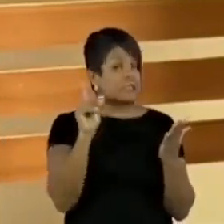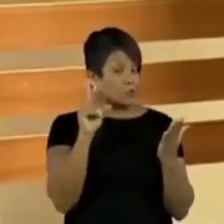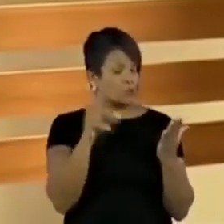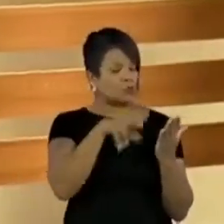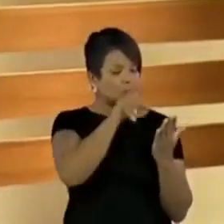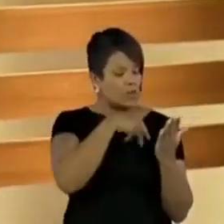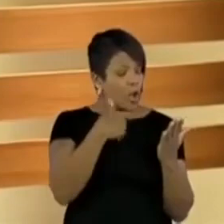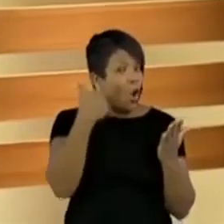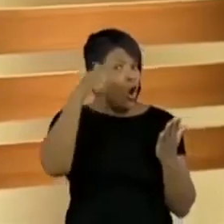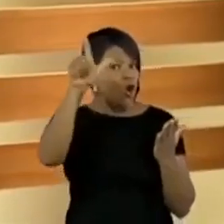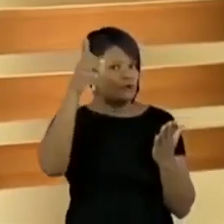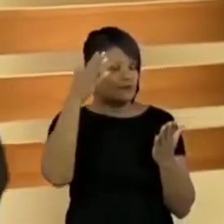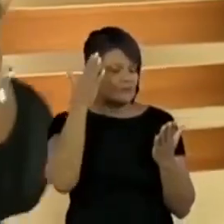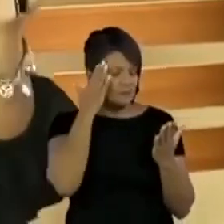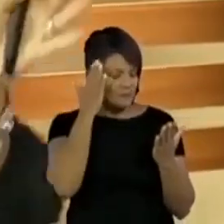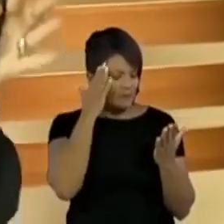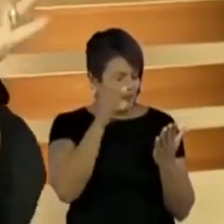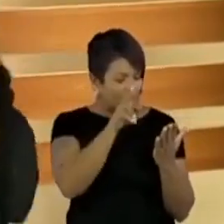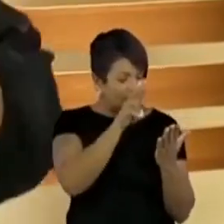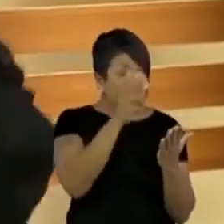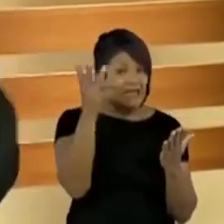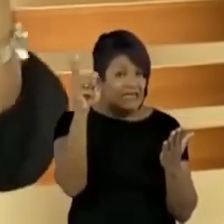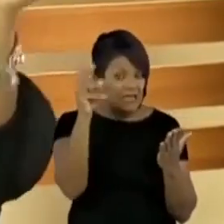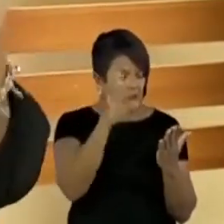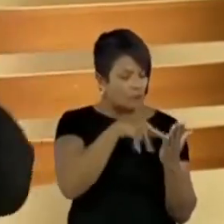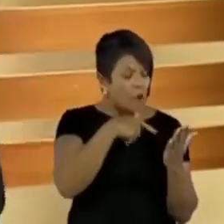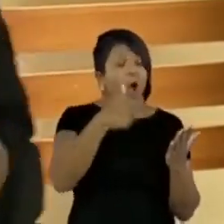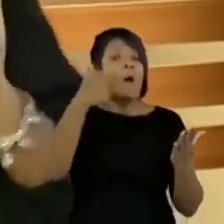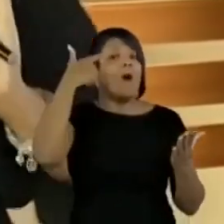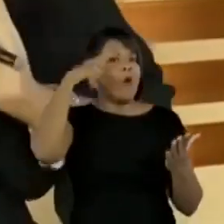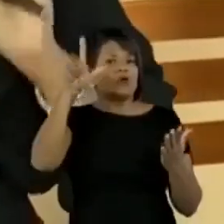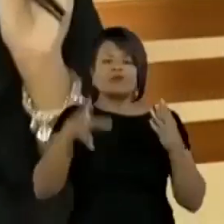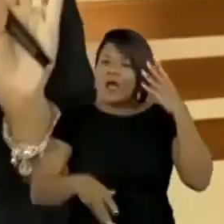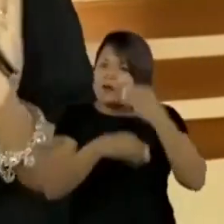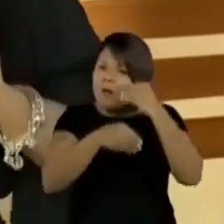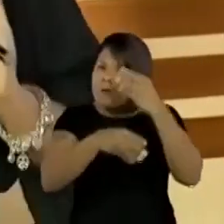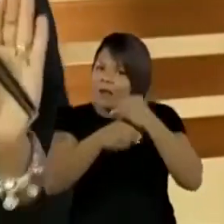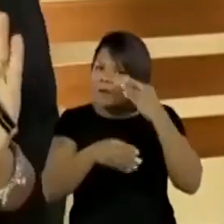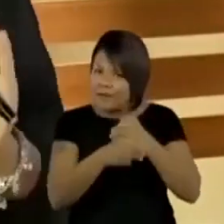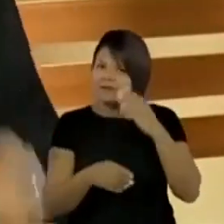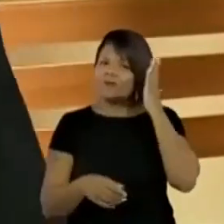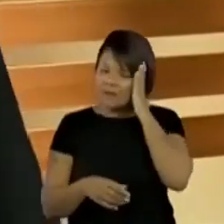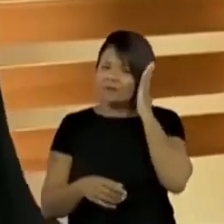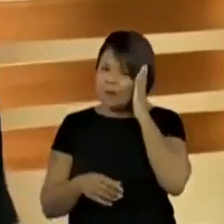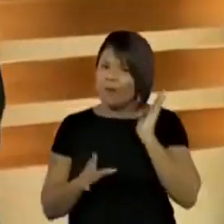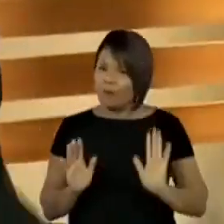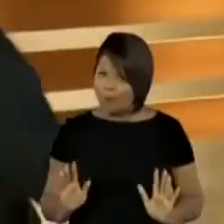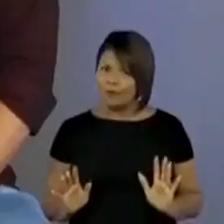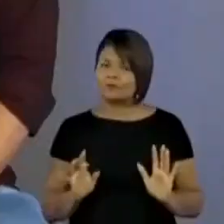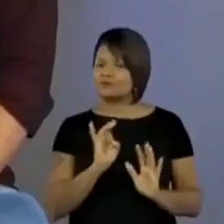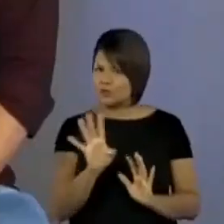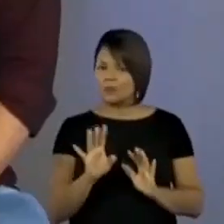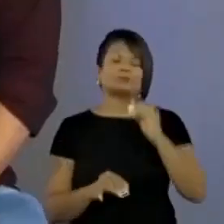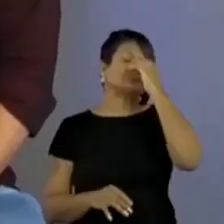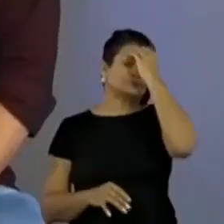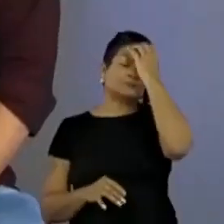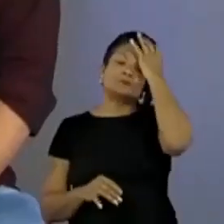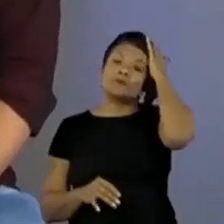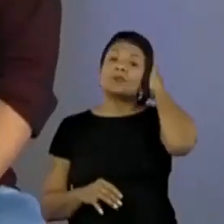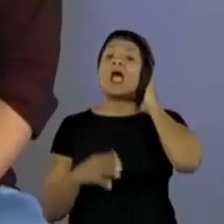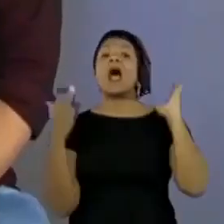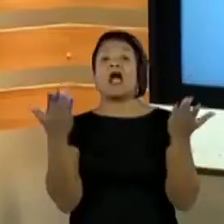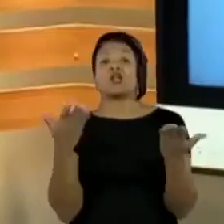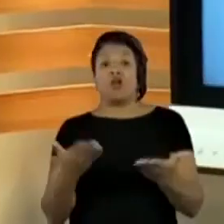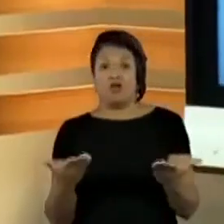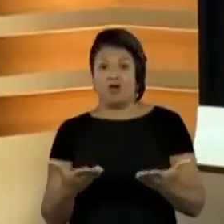leitor mais experiente. Então, hoje, aqui nesse caso, eu e o Rodrigo estamos com um leitor mais experiente. Só isso, tá? Olha lá.